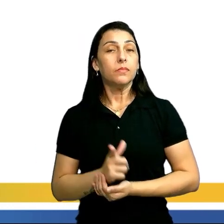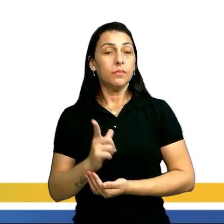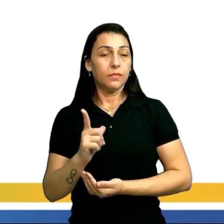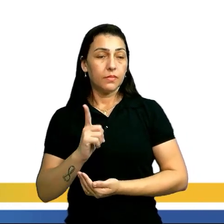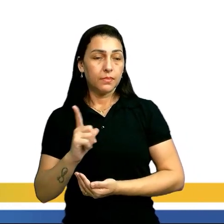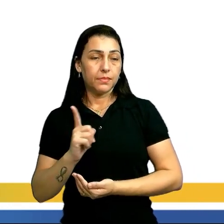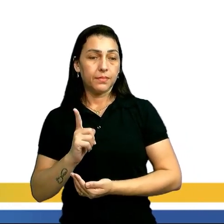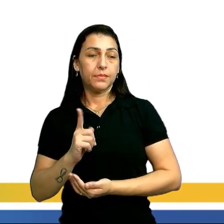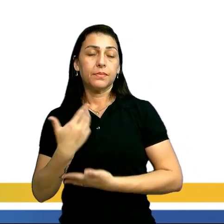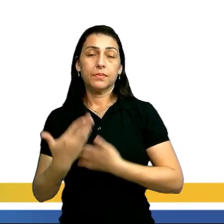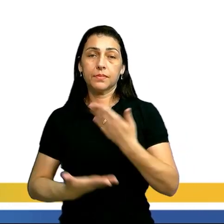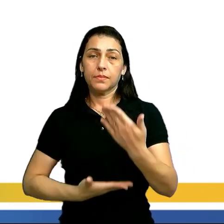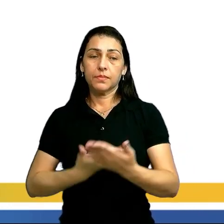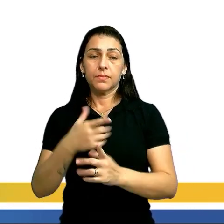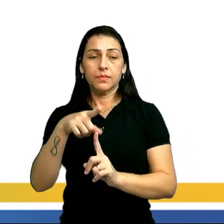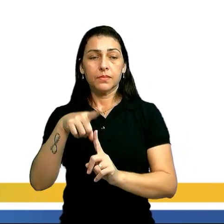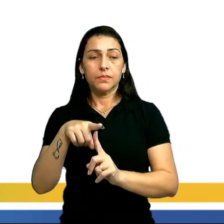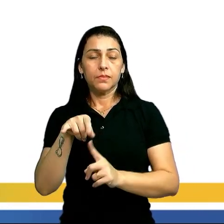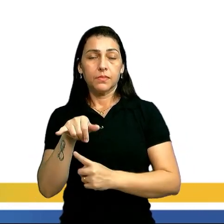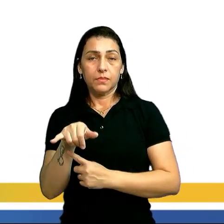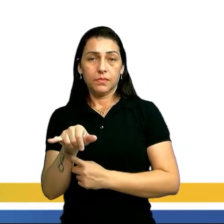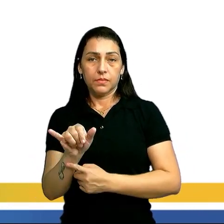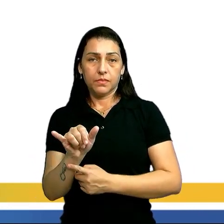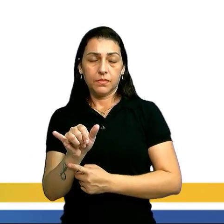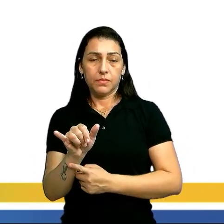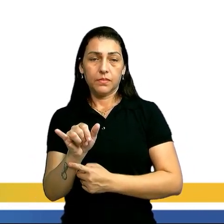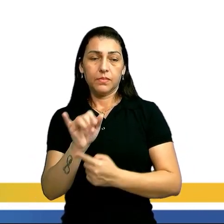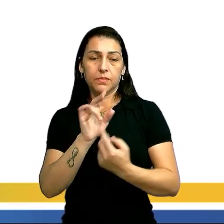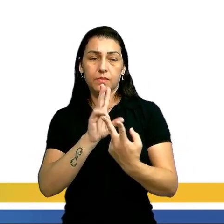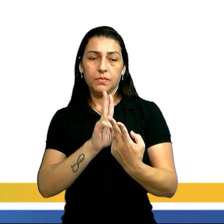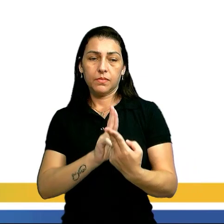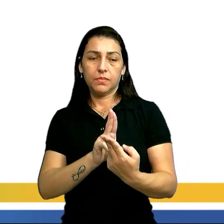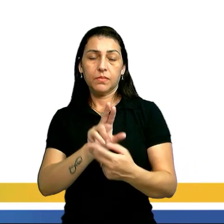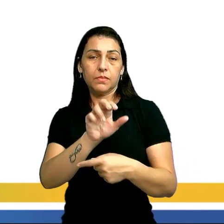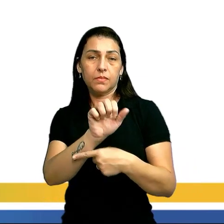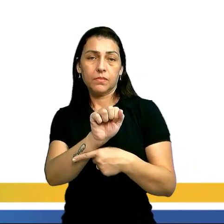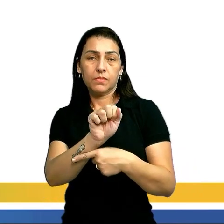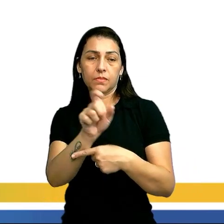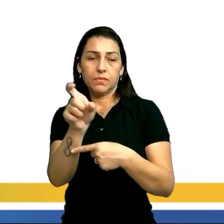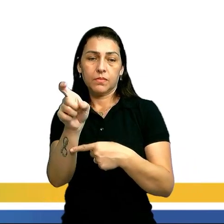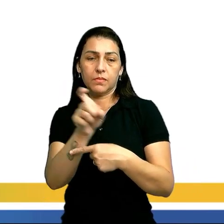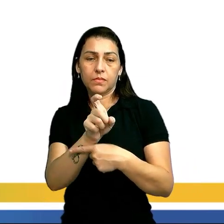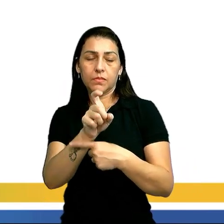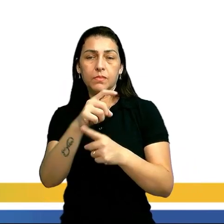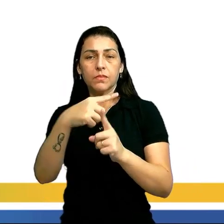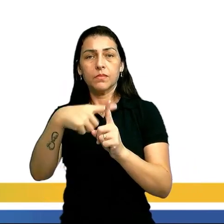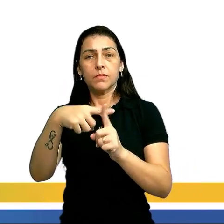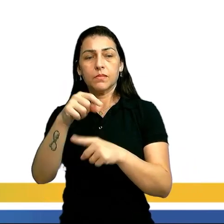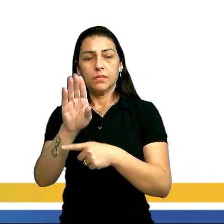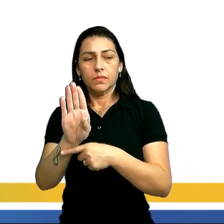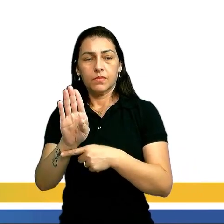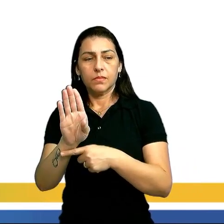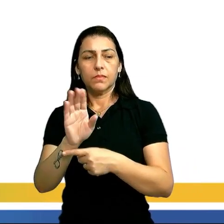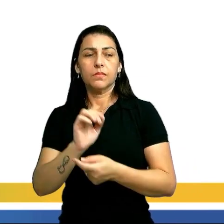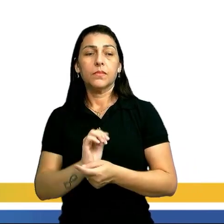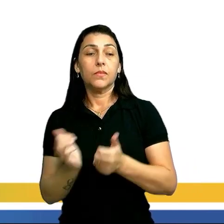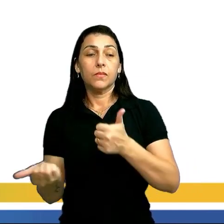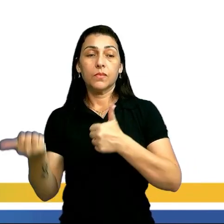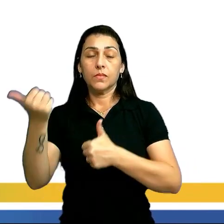Então, temos uma relação do tipo y, que é igual a x mais